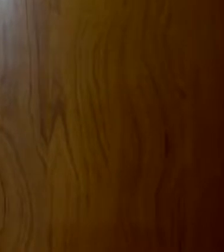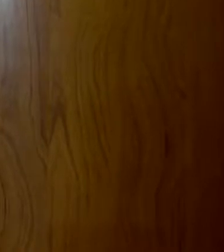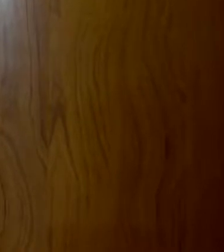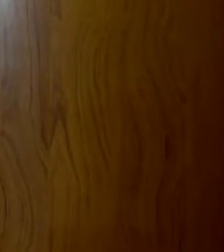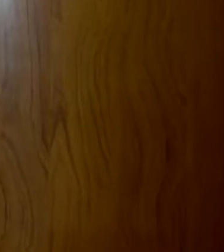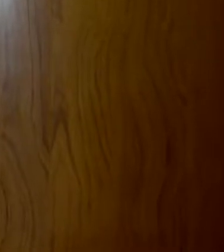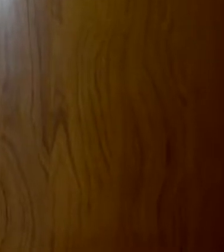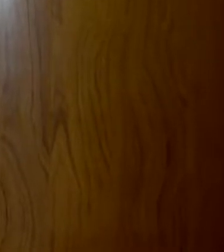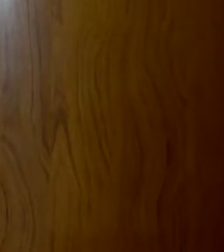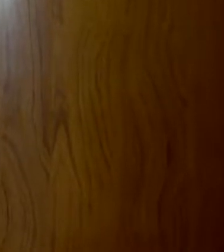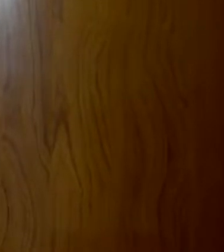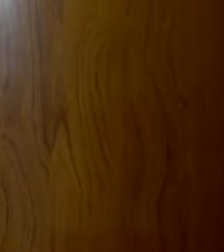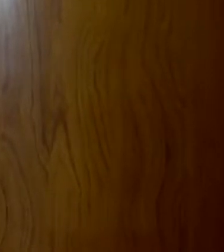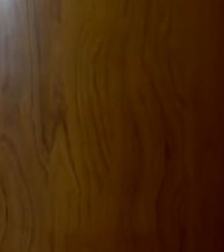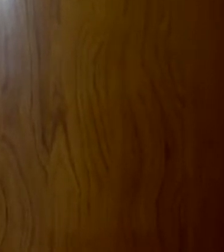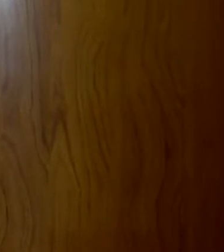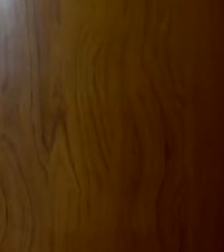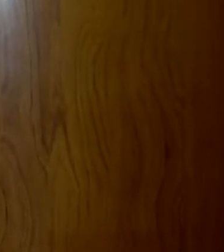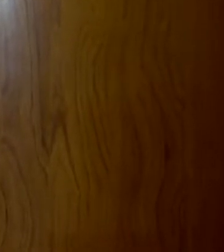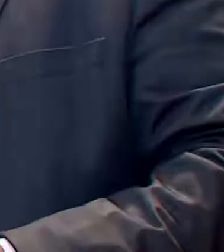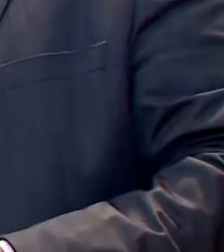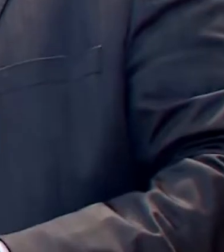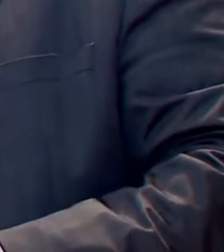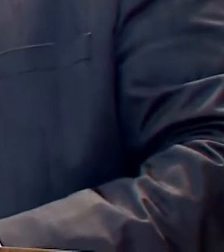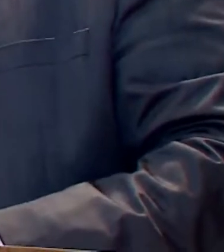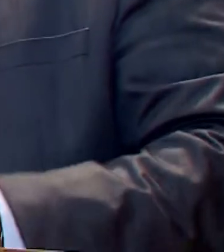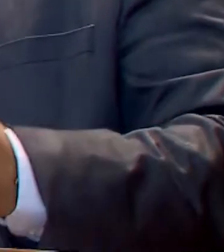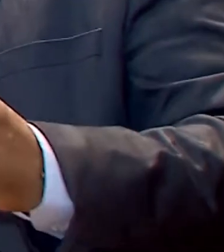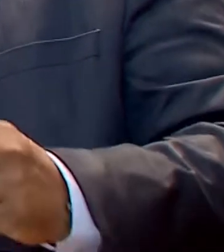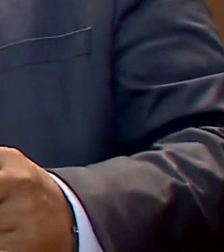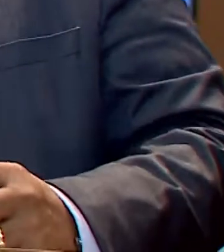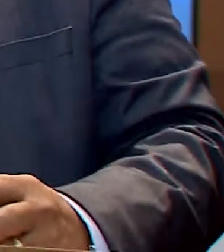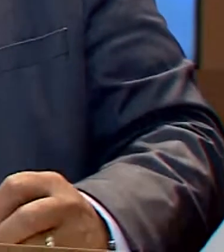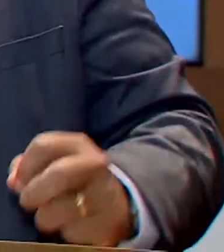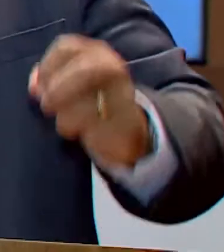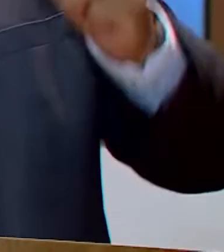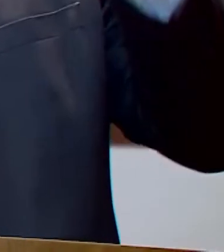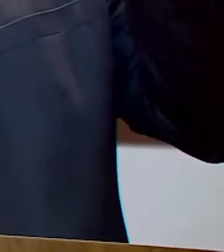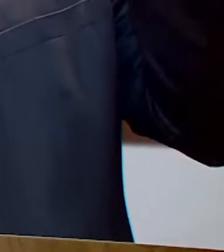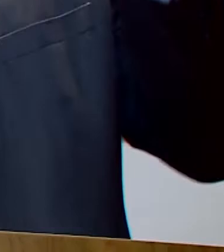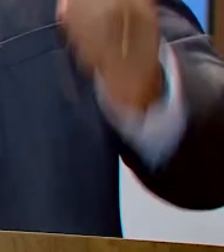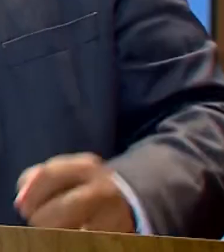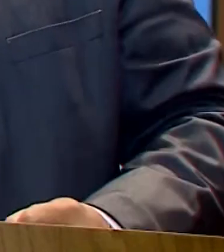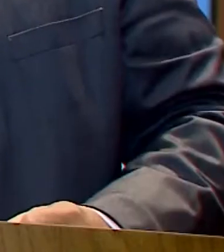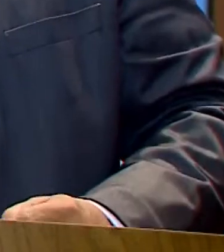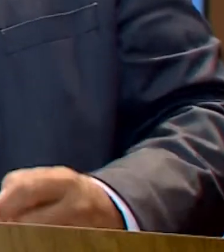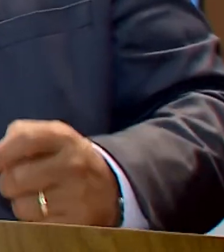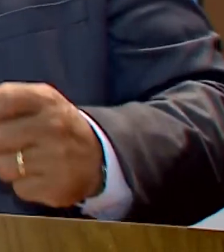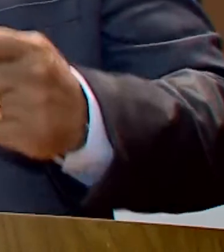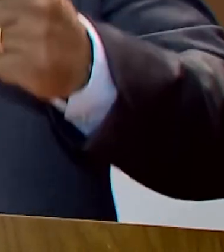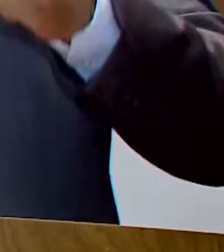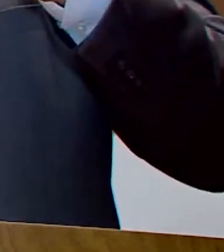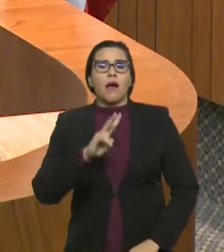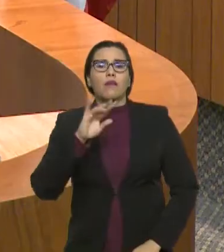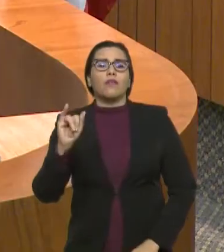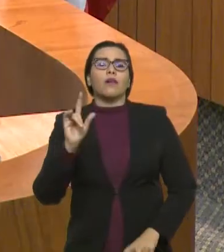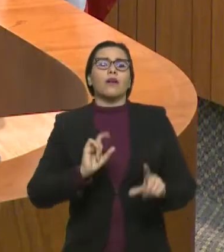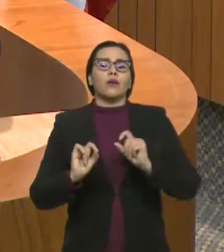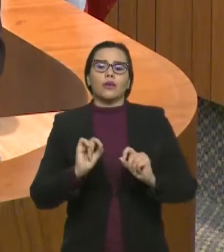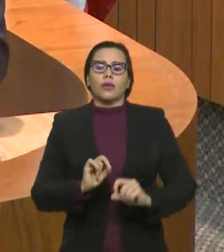na tribuna, o deputado Jota Pinto comemorou a retomada da produção de alumínio no Maranhão, por meio da atuação da empresa